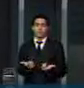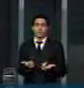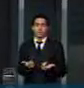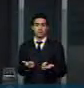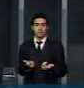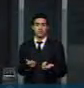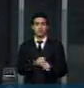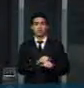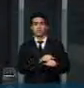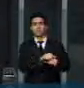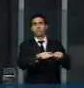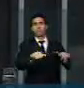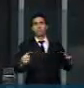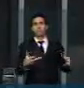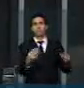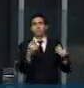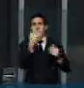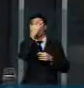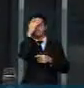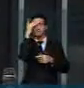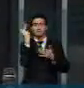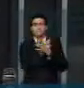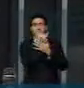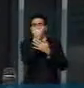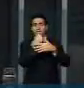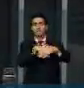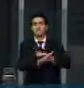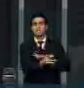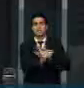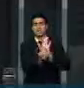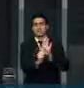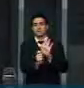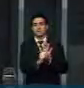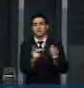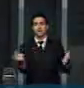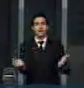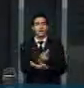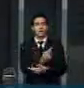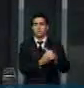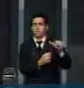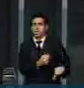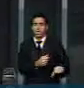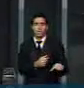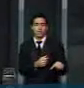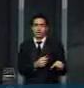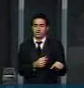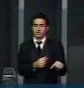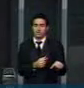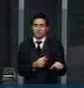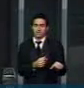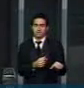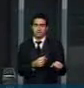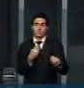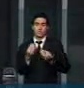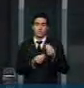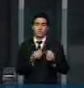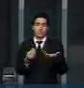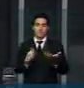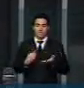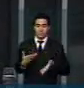de dependentes químicos pode ter consequências muito negativas para essa presente